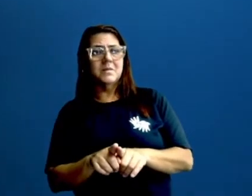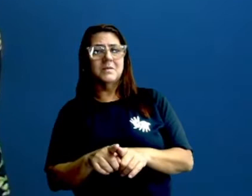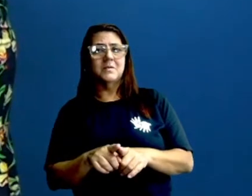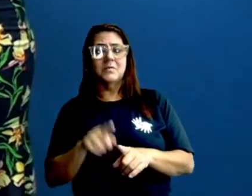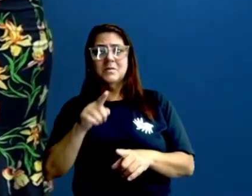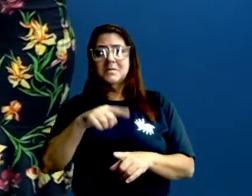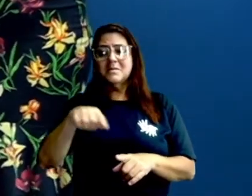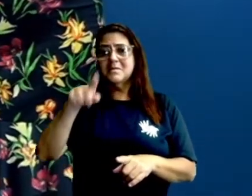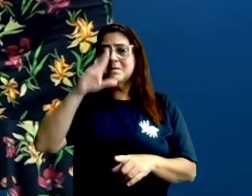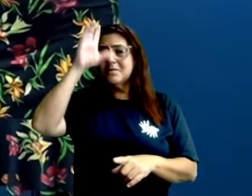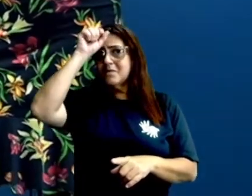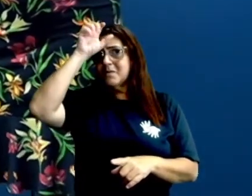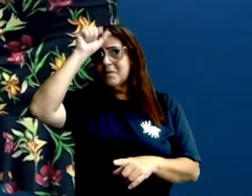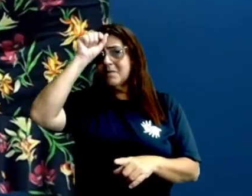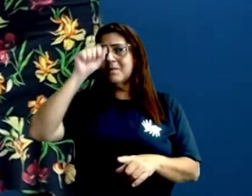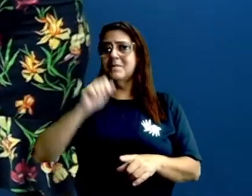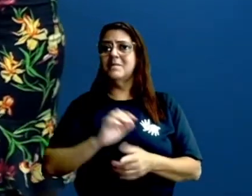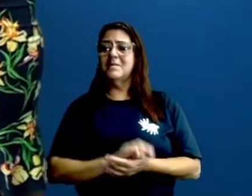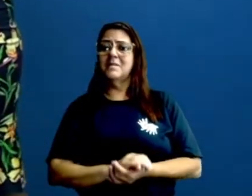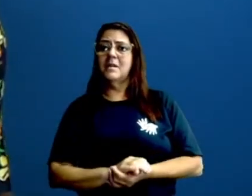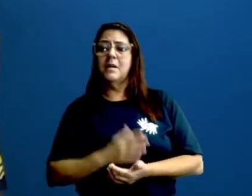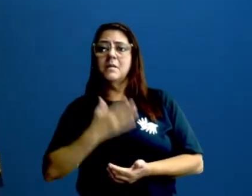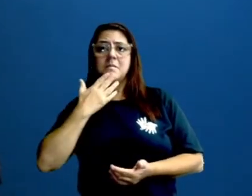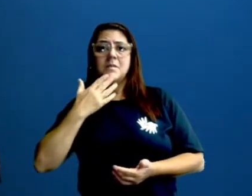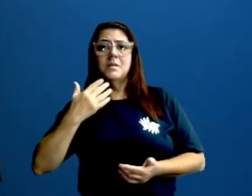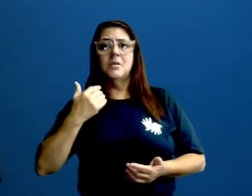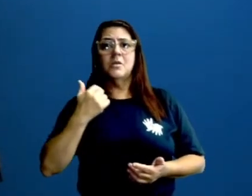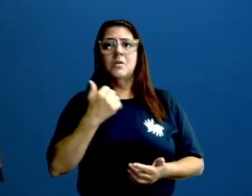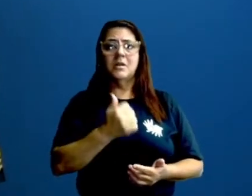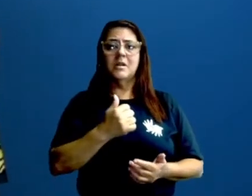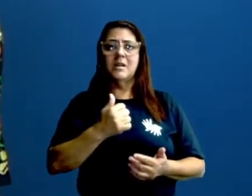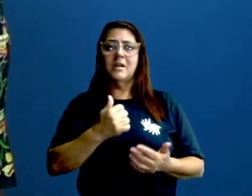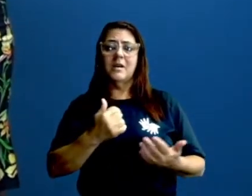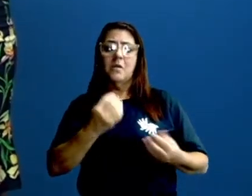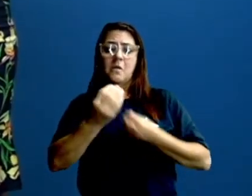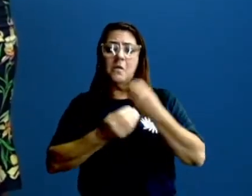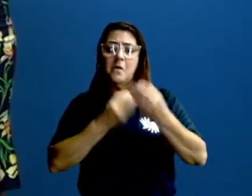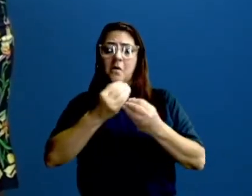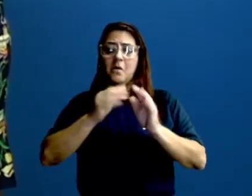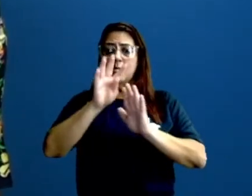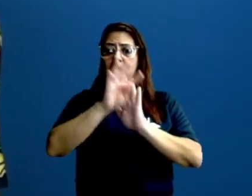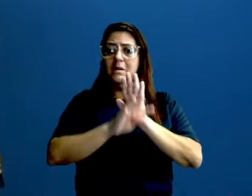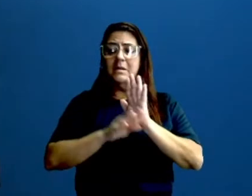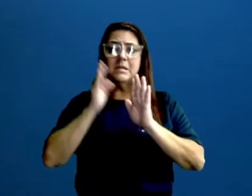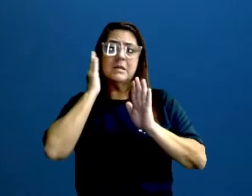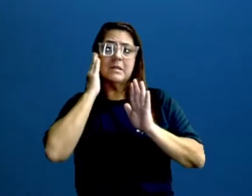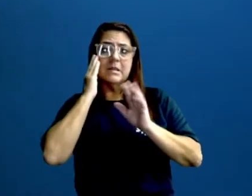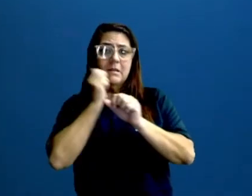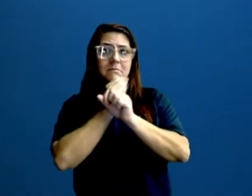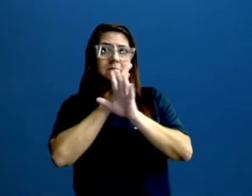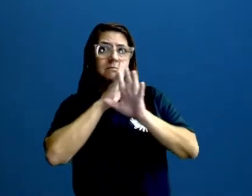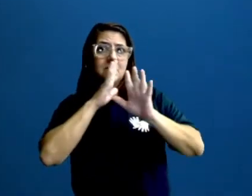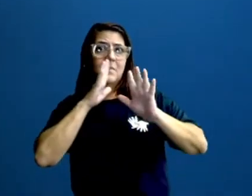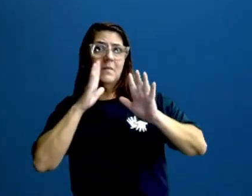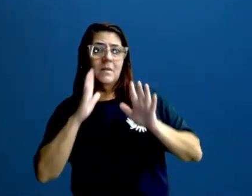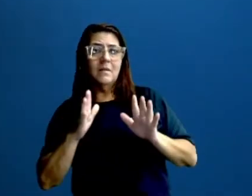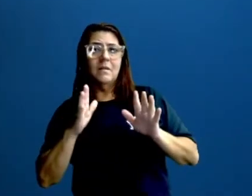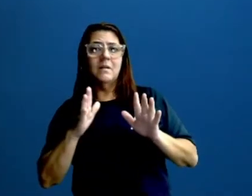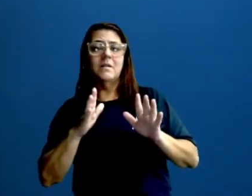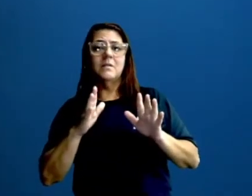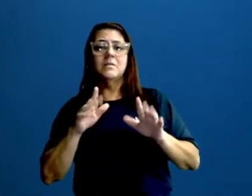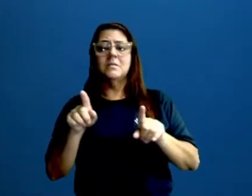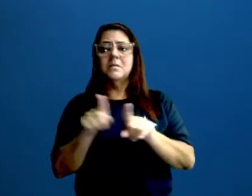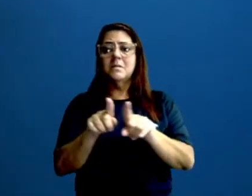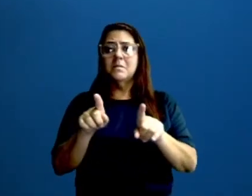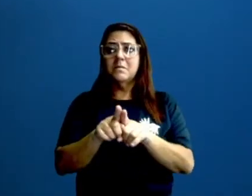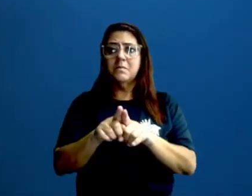vocês vão aprender também a melhorar a sua interpretação, a sua compreensão de texto, vai melhorar também a